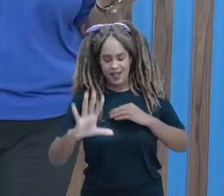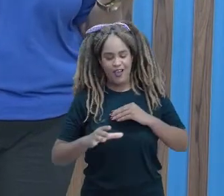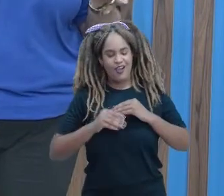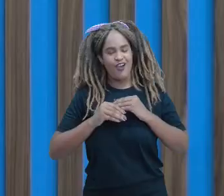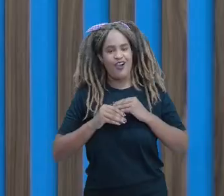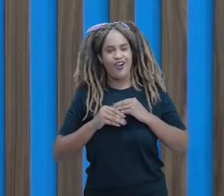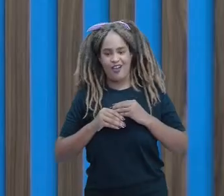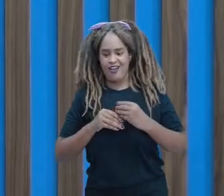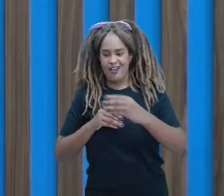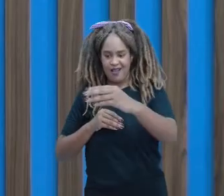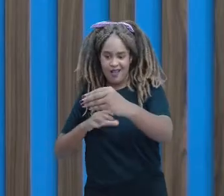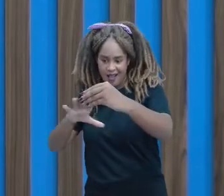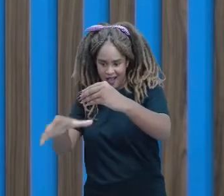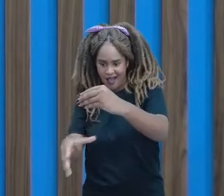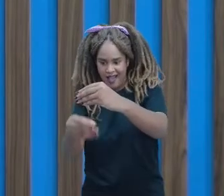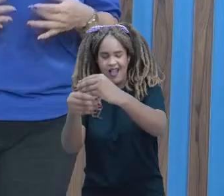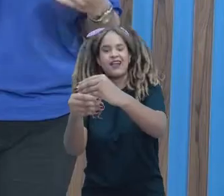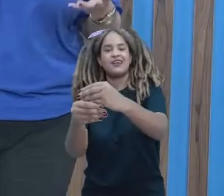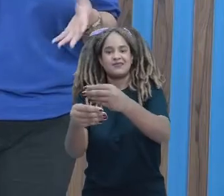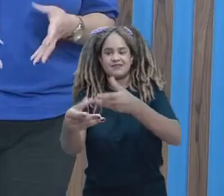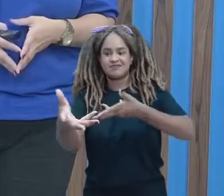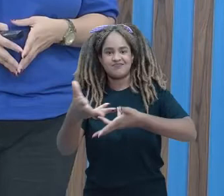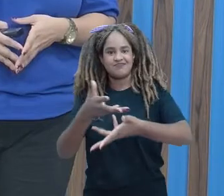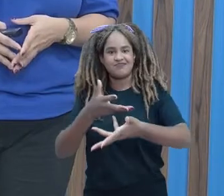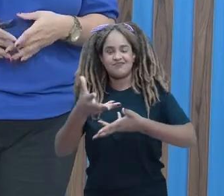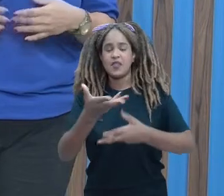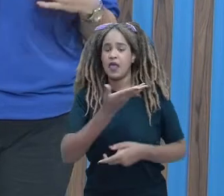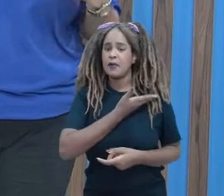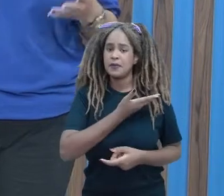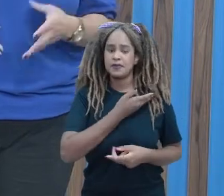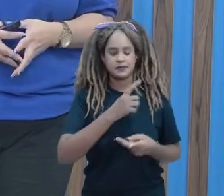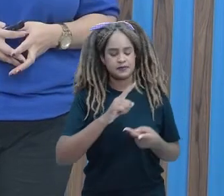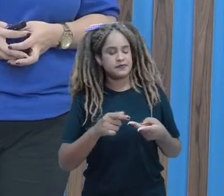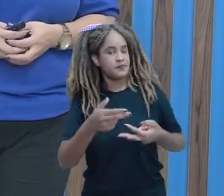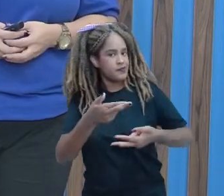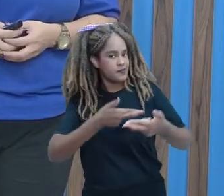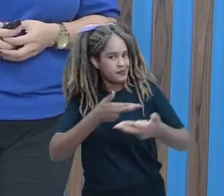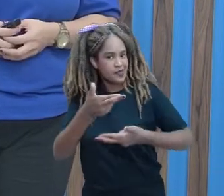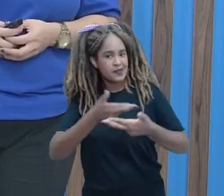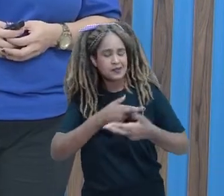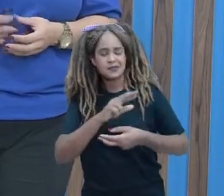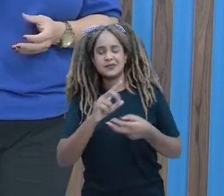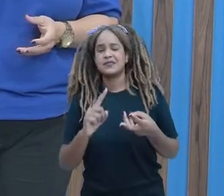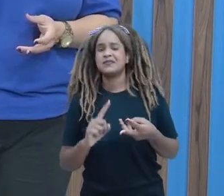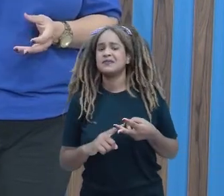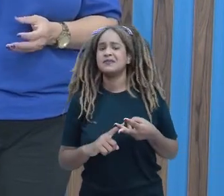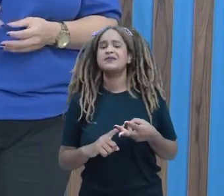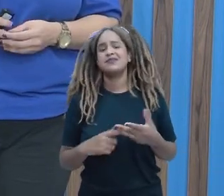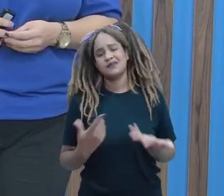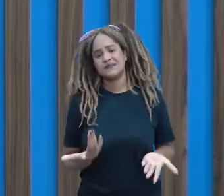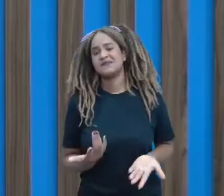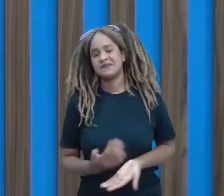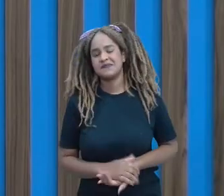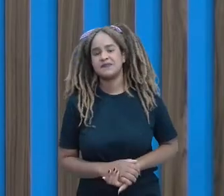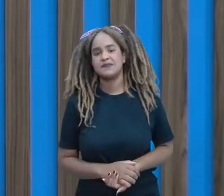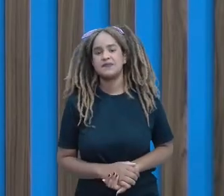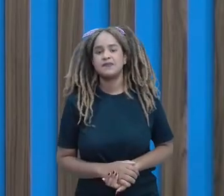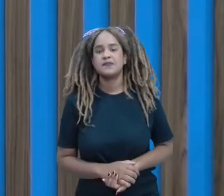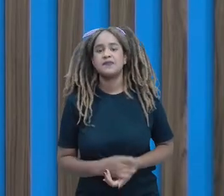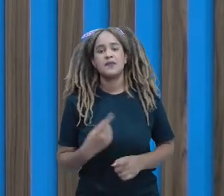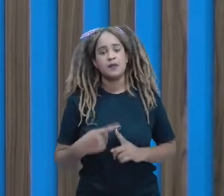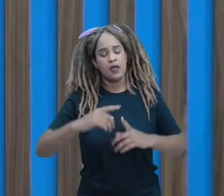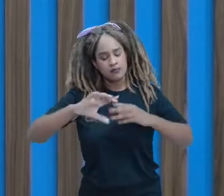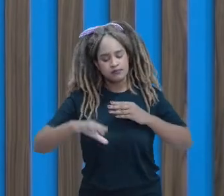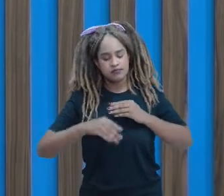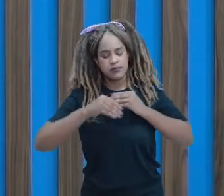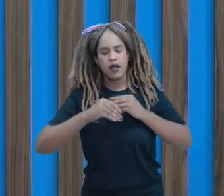né, professora? O complemento aí, tanto nas amizades quanto nos relacionamentos amorosos, que é isso aí que soma,